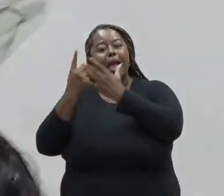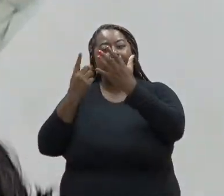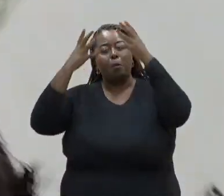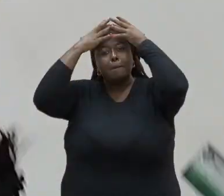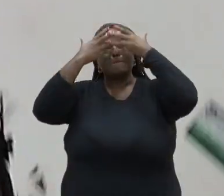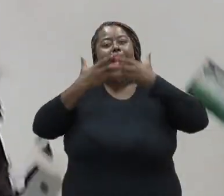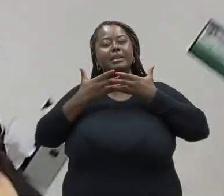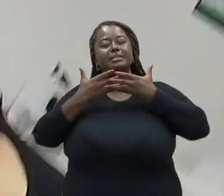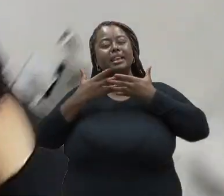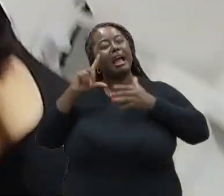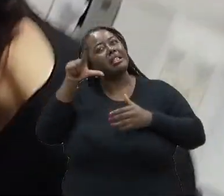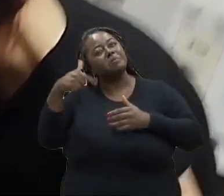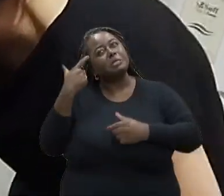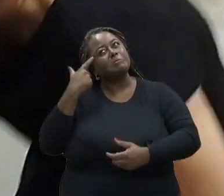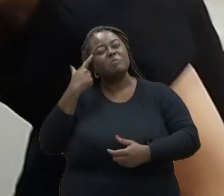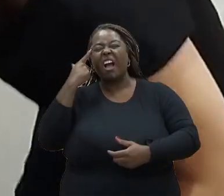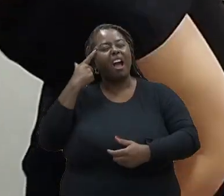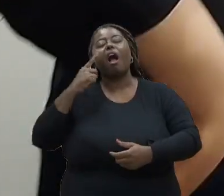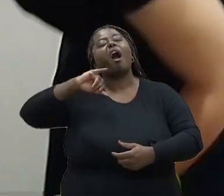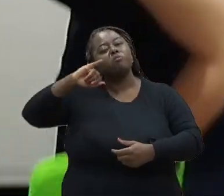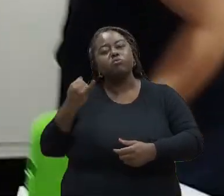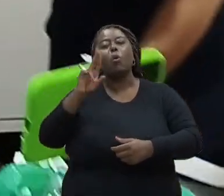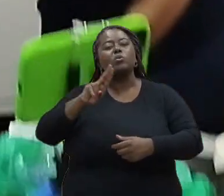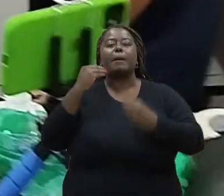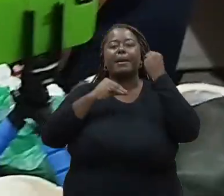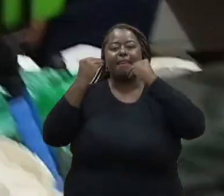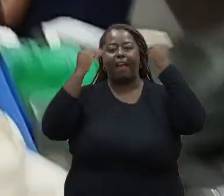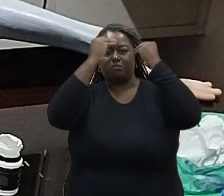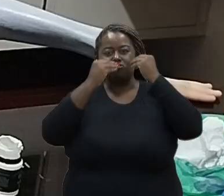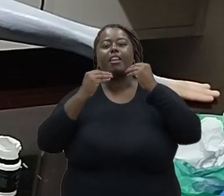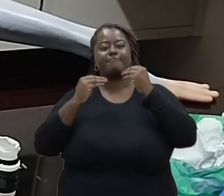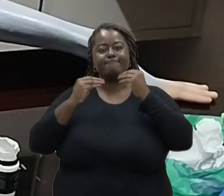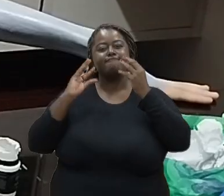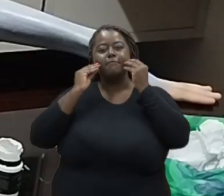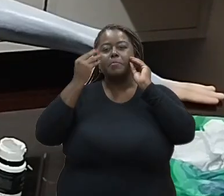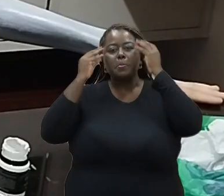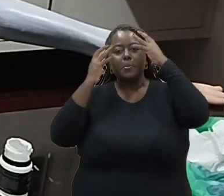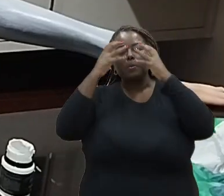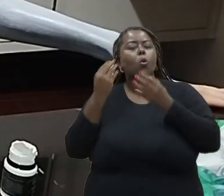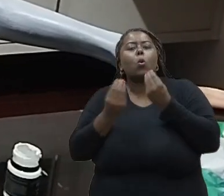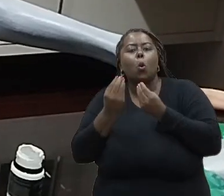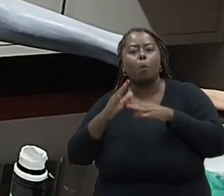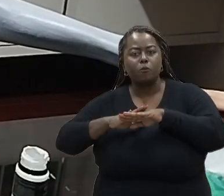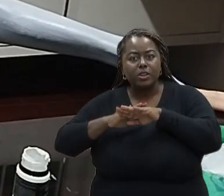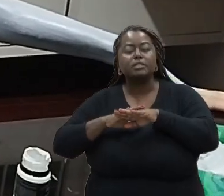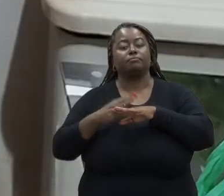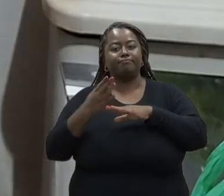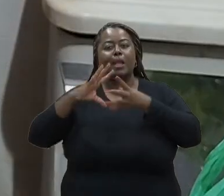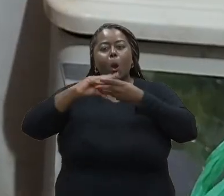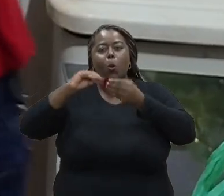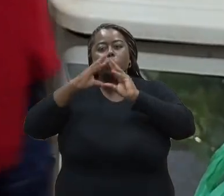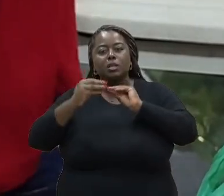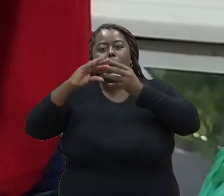comprar uma máscara. Mas aí a gente resolveu ir pelo caminho da maquiagem. Como é que a gente fez esse processo, né? Nós